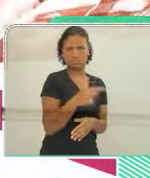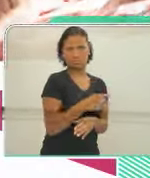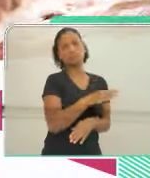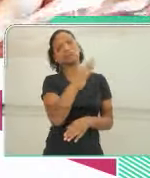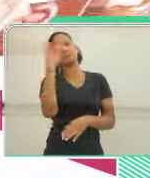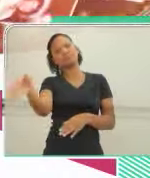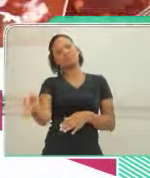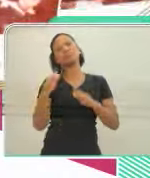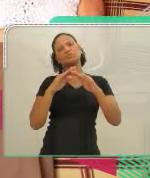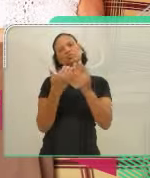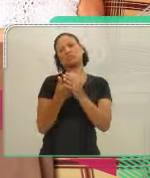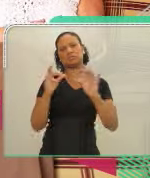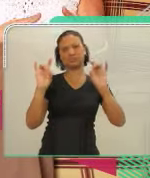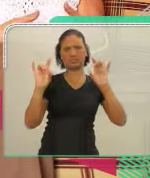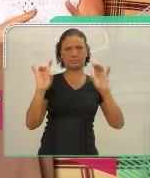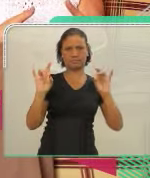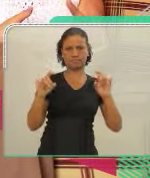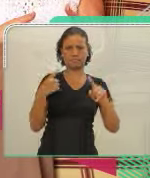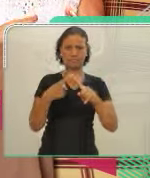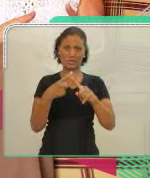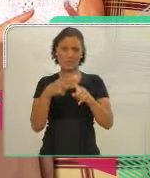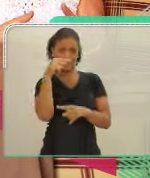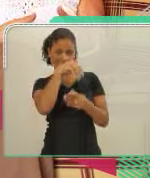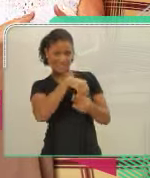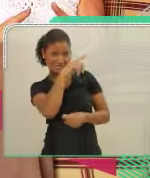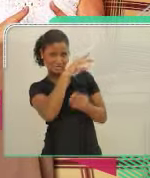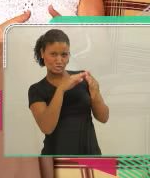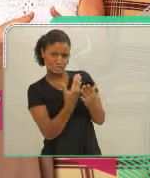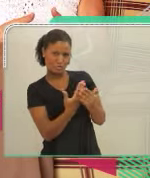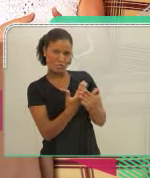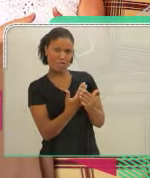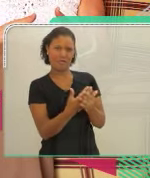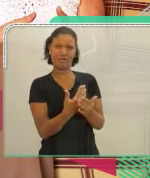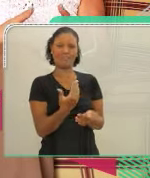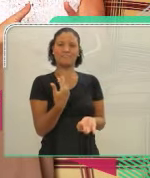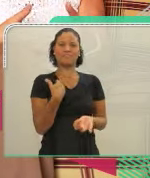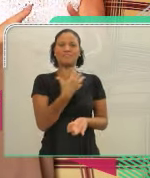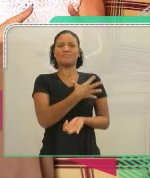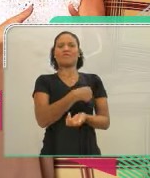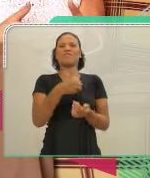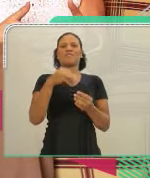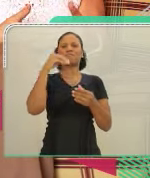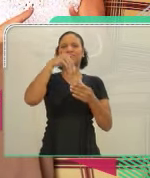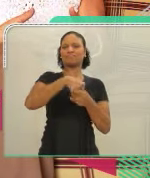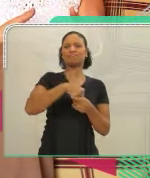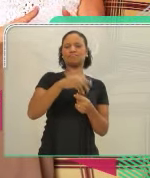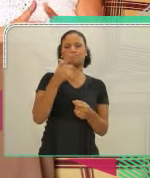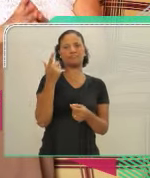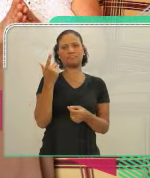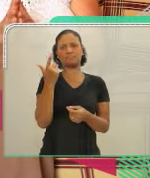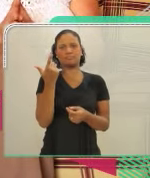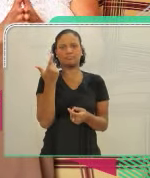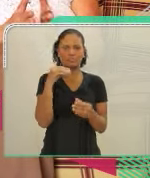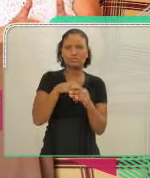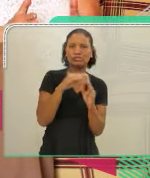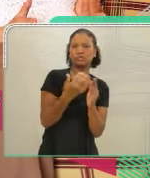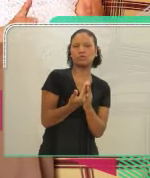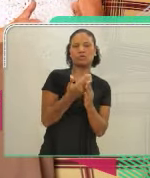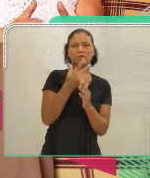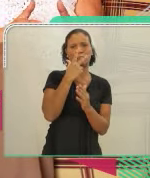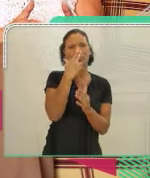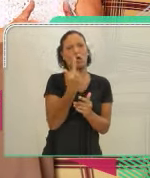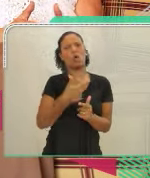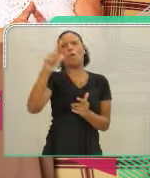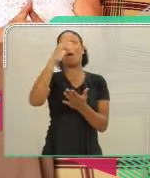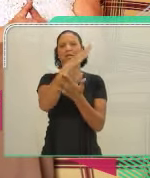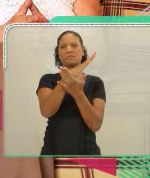uma escola especial. Porque a escola especial lá, ela era uma escola. A metade da